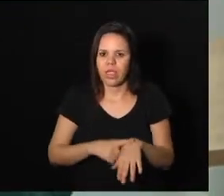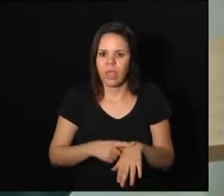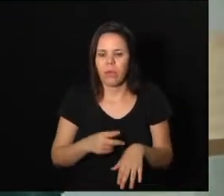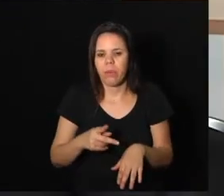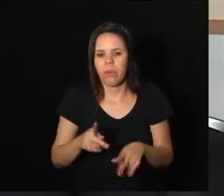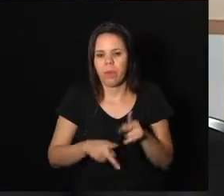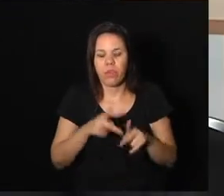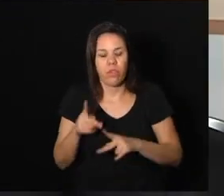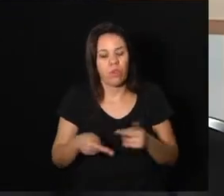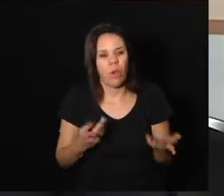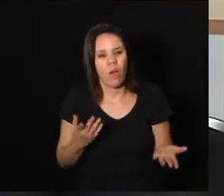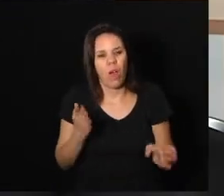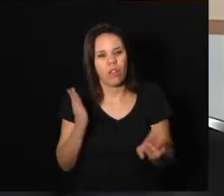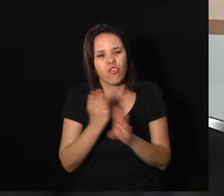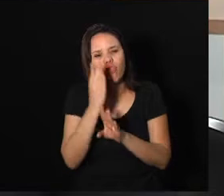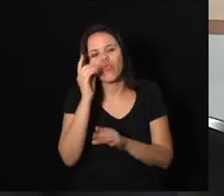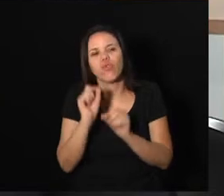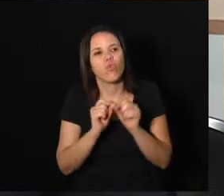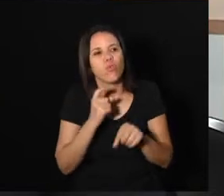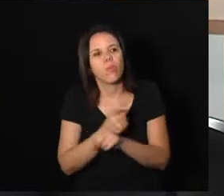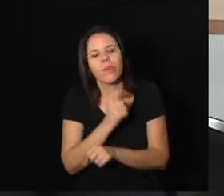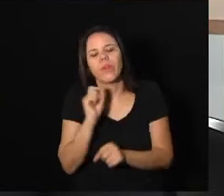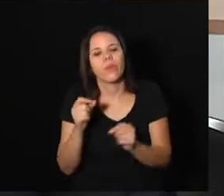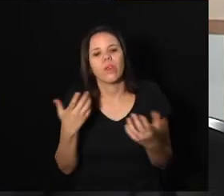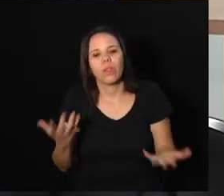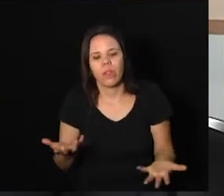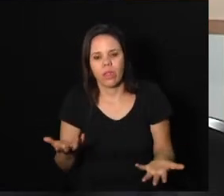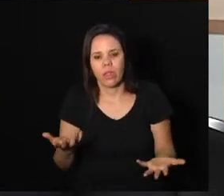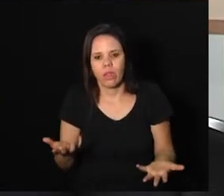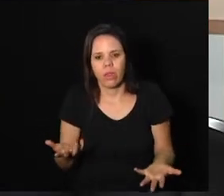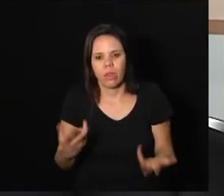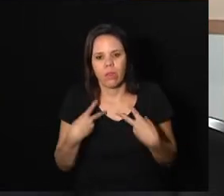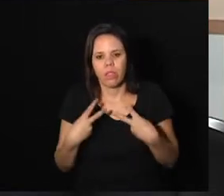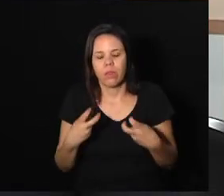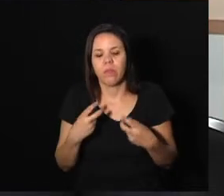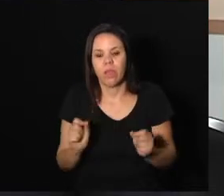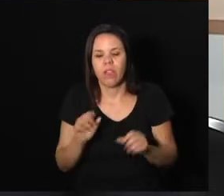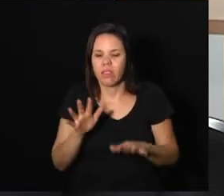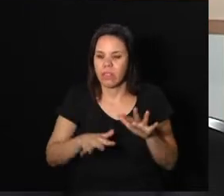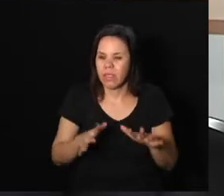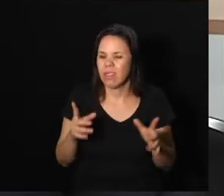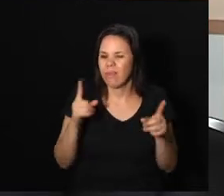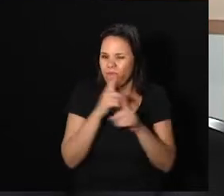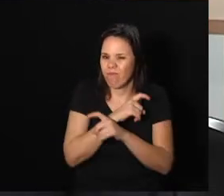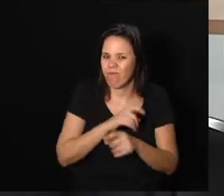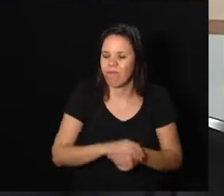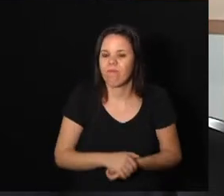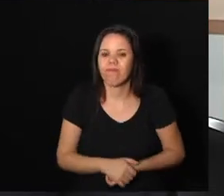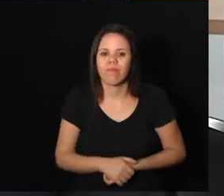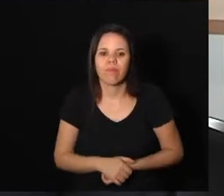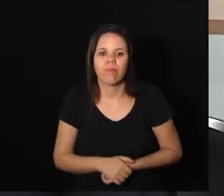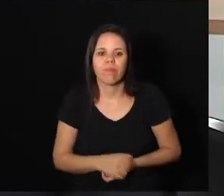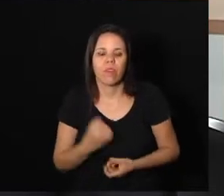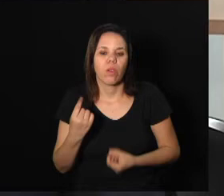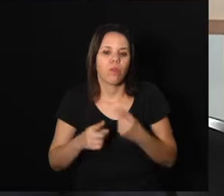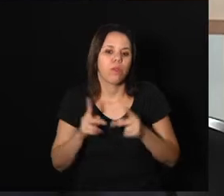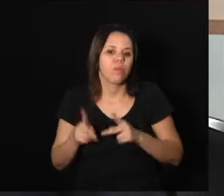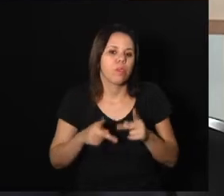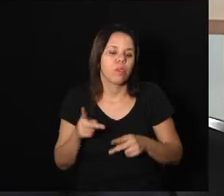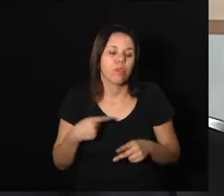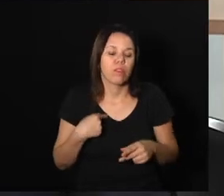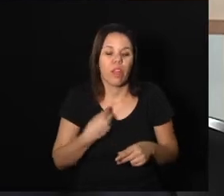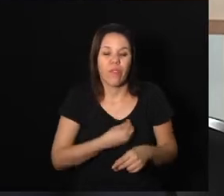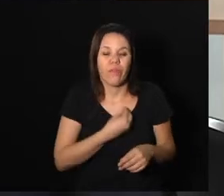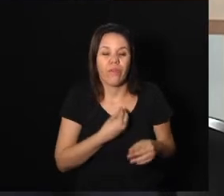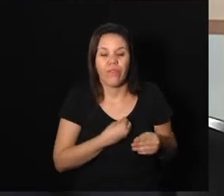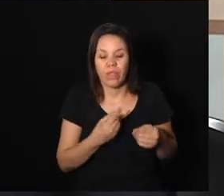encontrar, então? Olha, eu sempre falo, para falar tempo de se encontrar, eu acho que é muito complicado. Né? Às vezes tem pessoas que às vezes passam uma vida